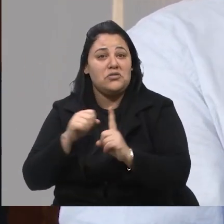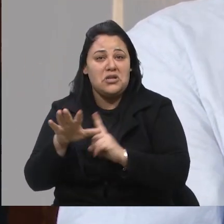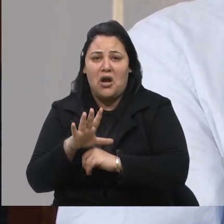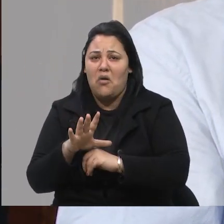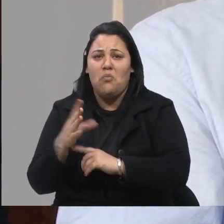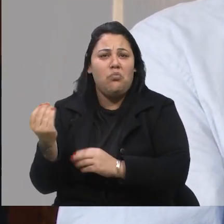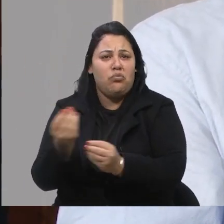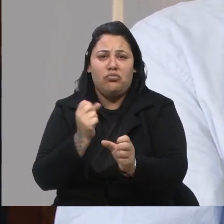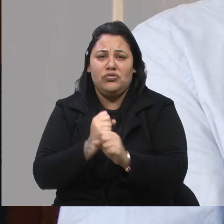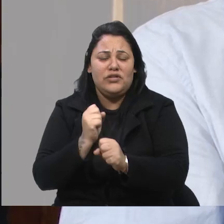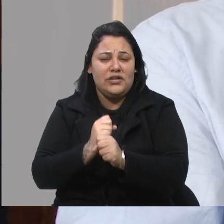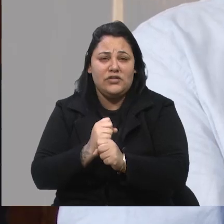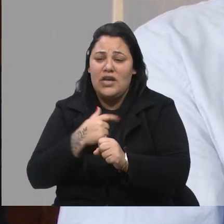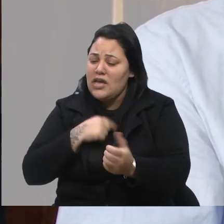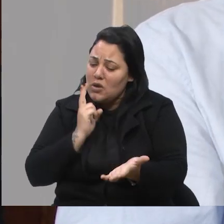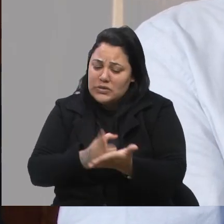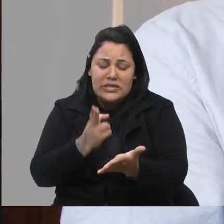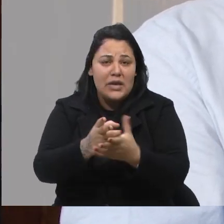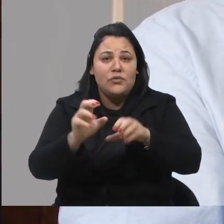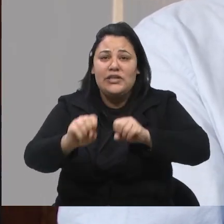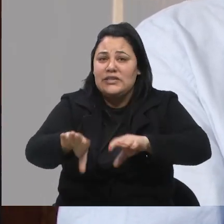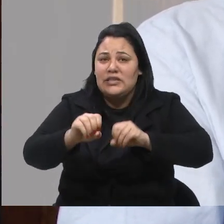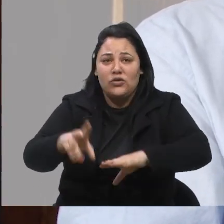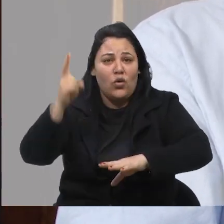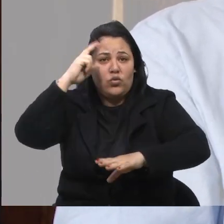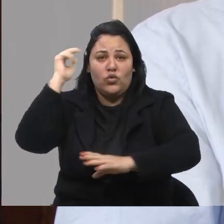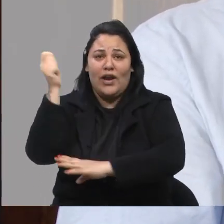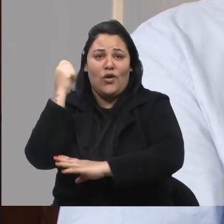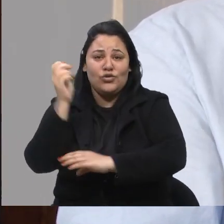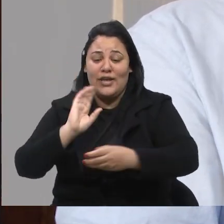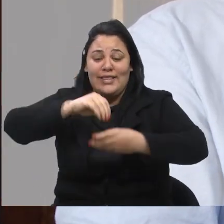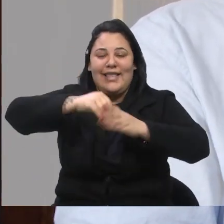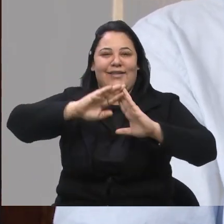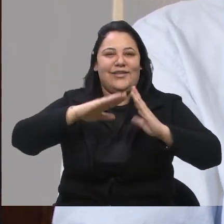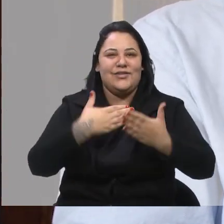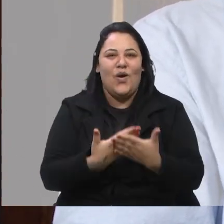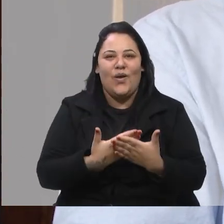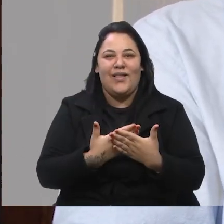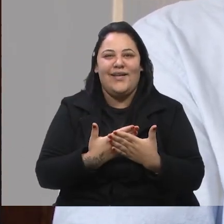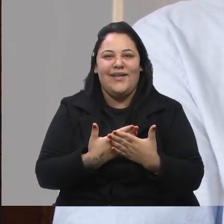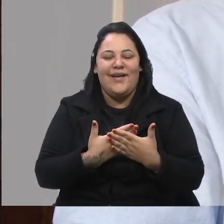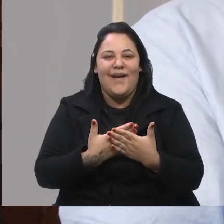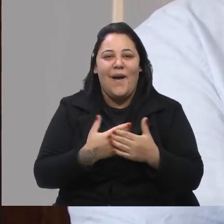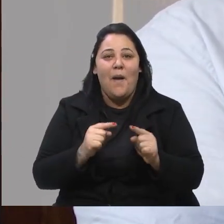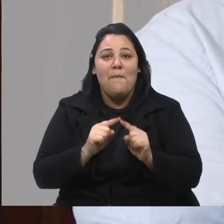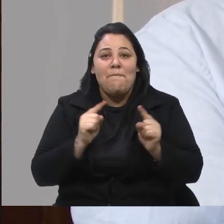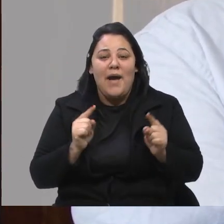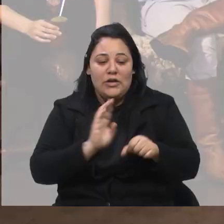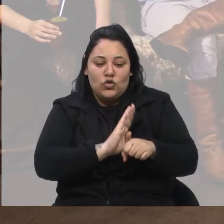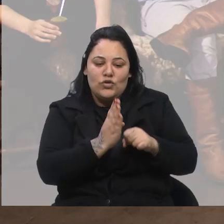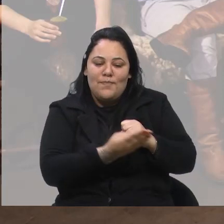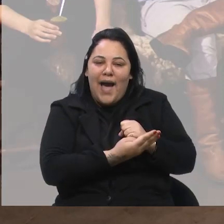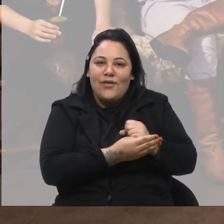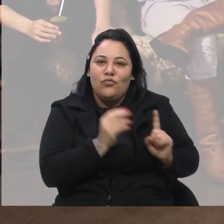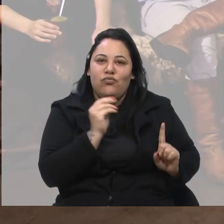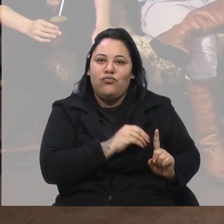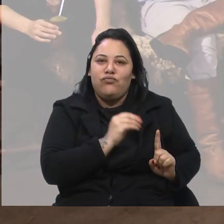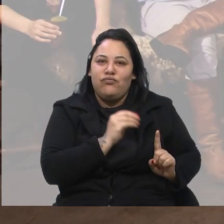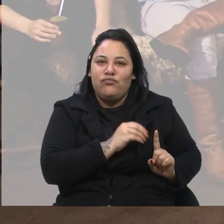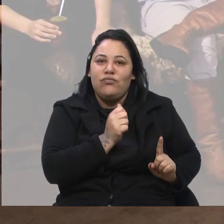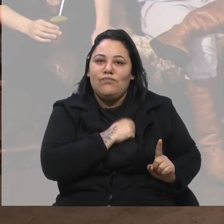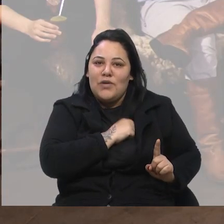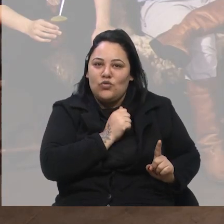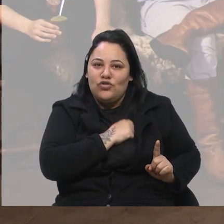onde que eu levo a nossa cultura para dentro das escolas, mas das escolas que nos bairros humildes,